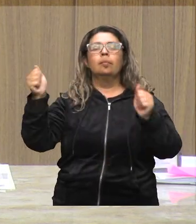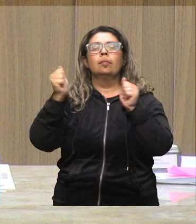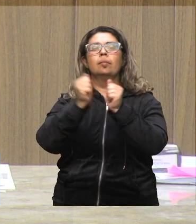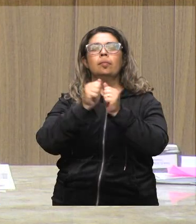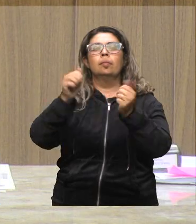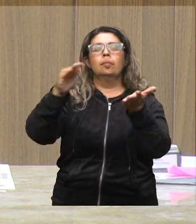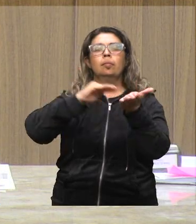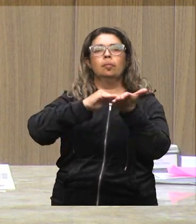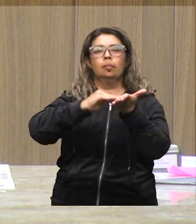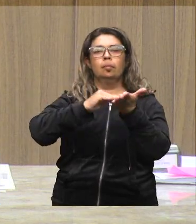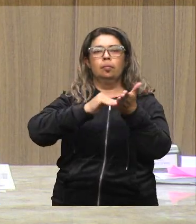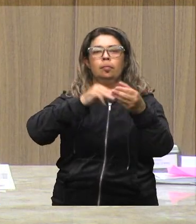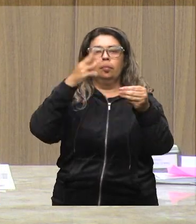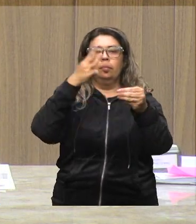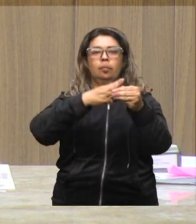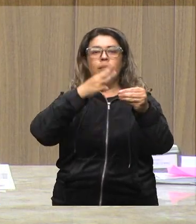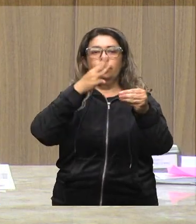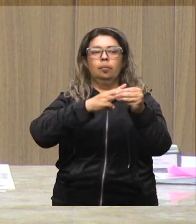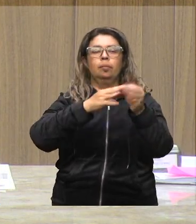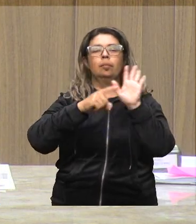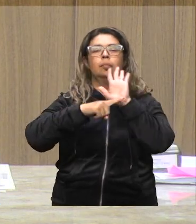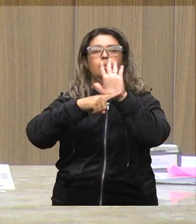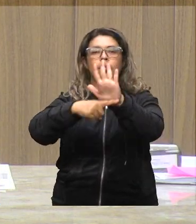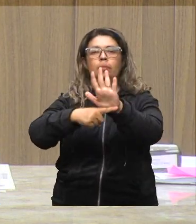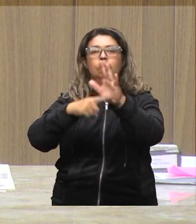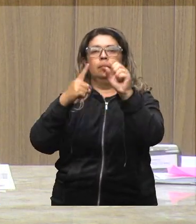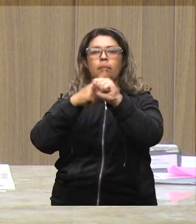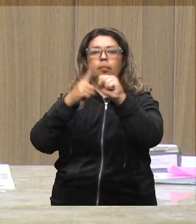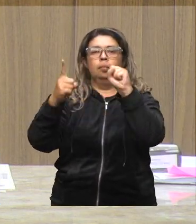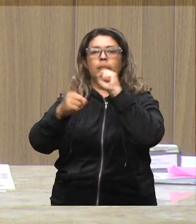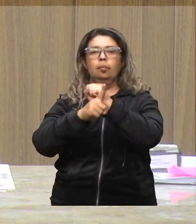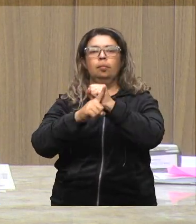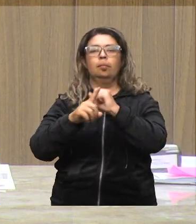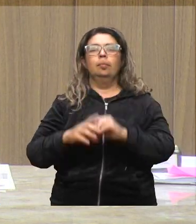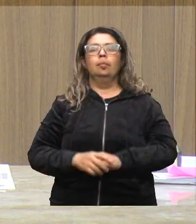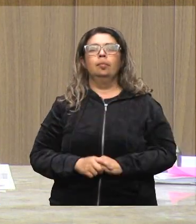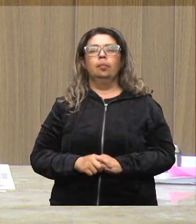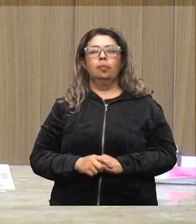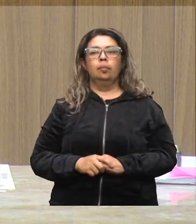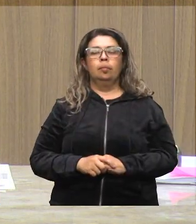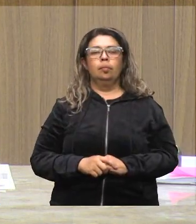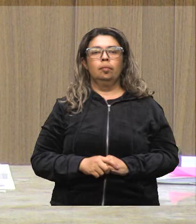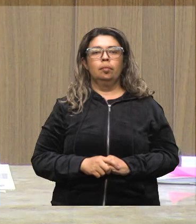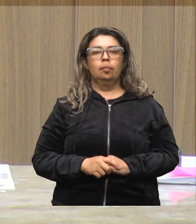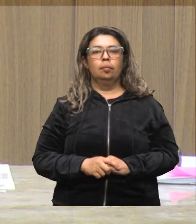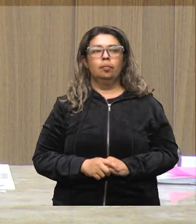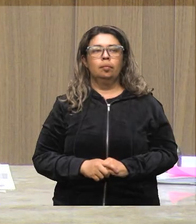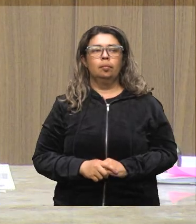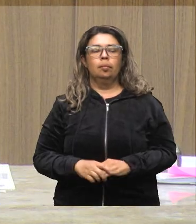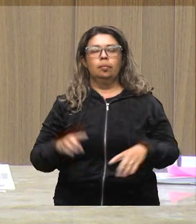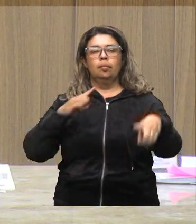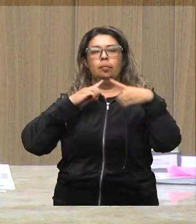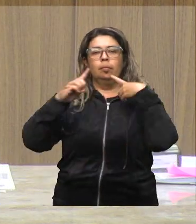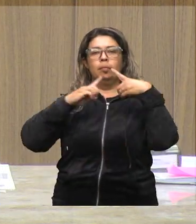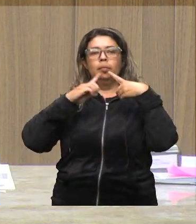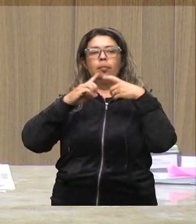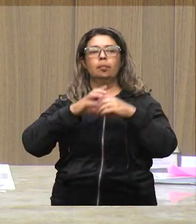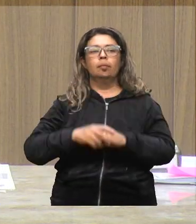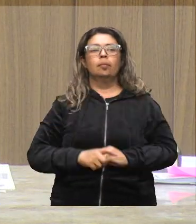R$ 296.048,31, junto à unidade orçamentária da Secretaria Municipal de Assistência Social. Em